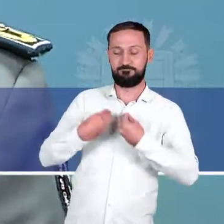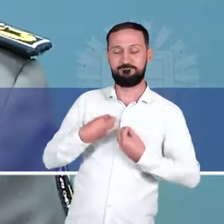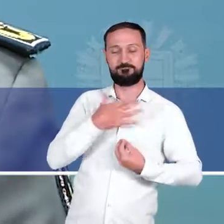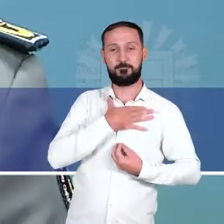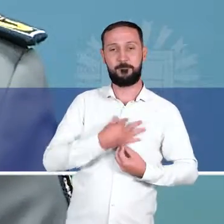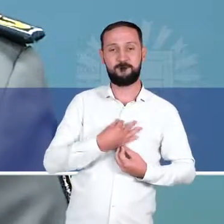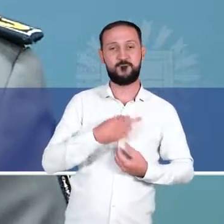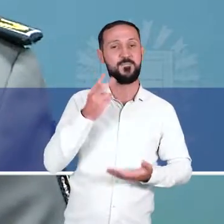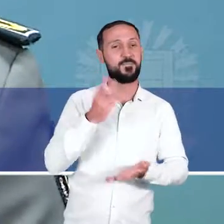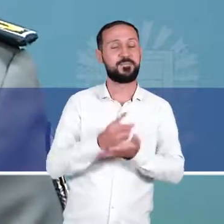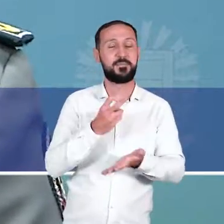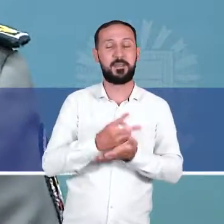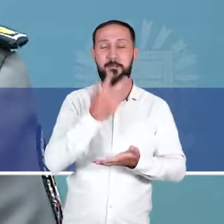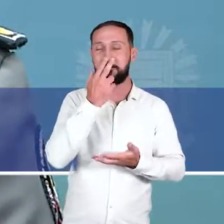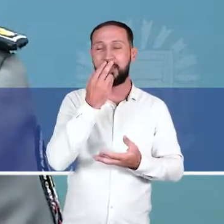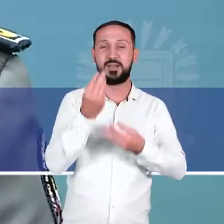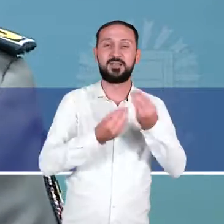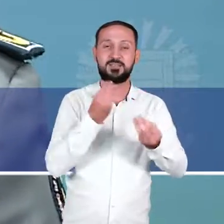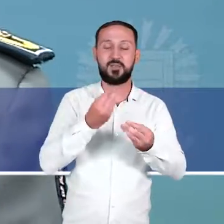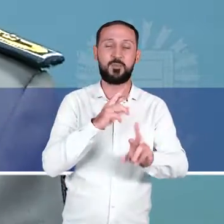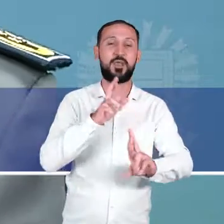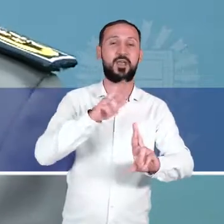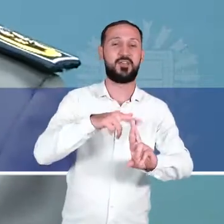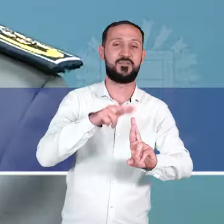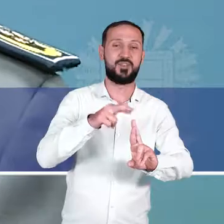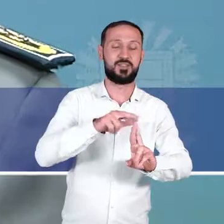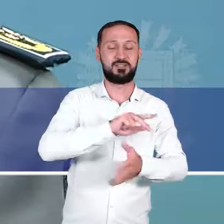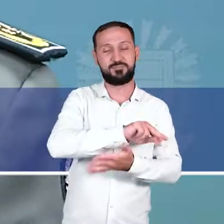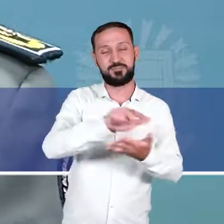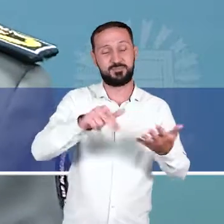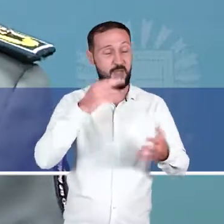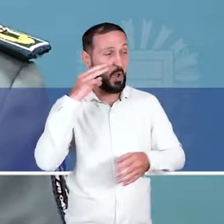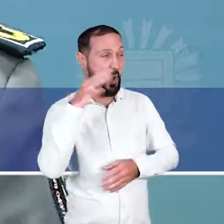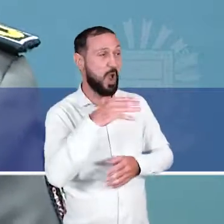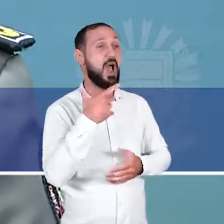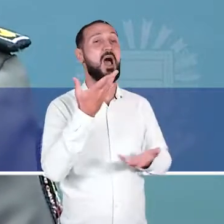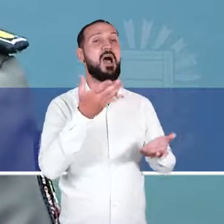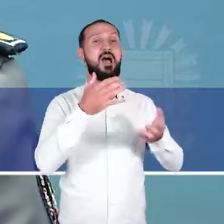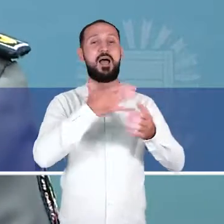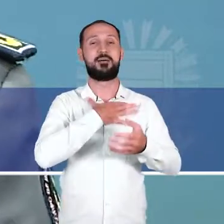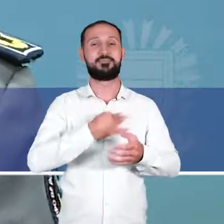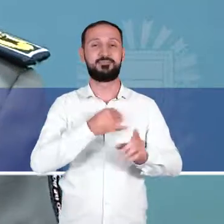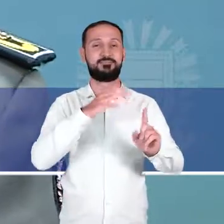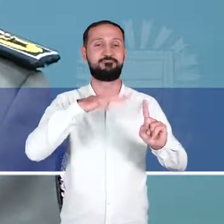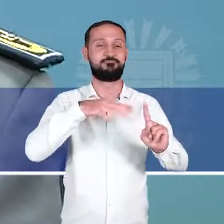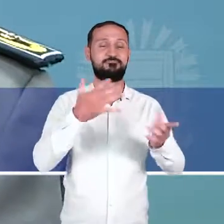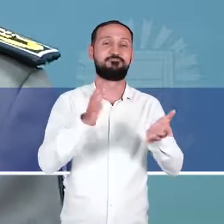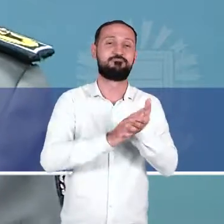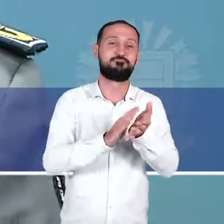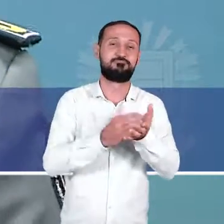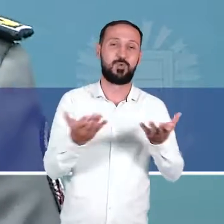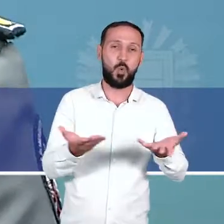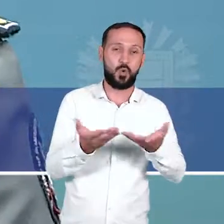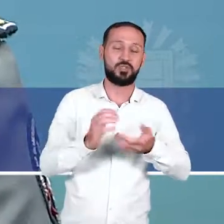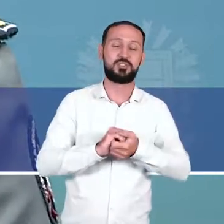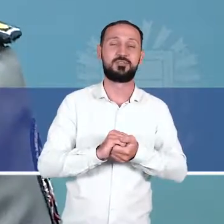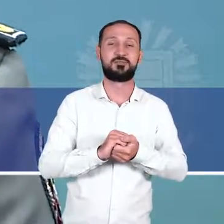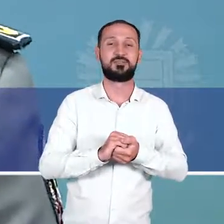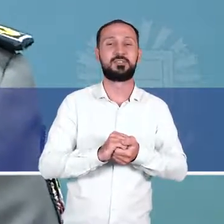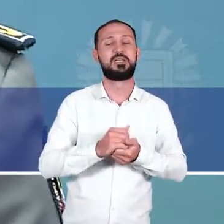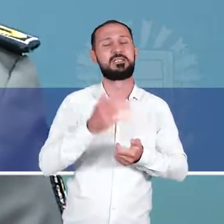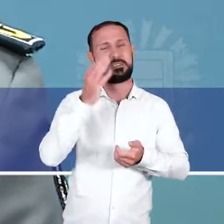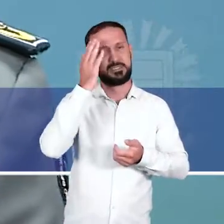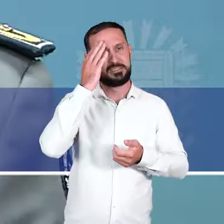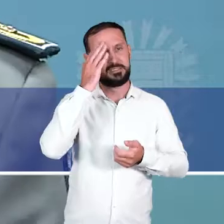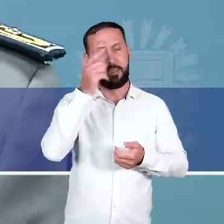recebe a homenagem serve como uma referência para os demais. Então, todos que estão sendo homenageados hoje,